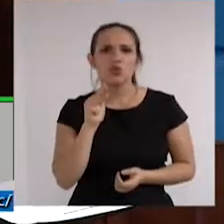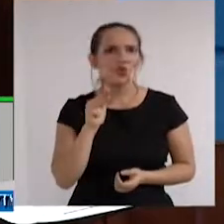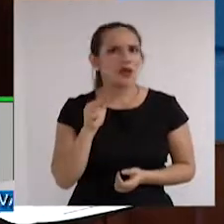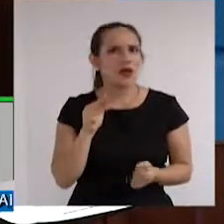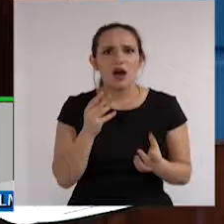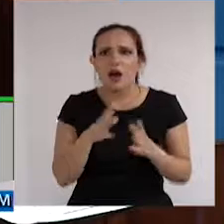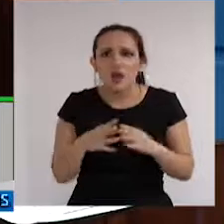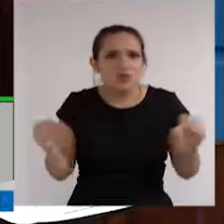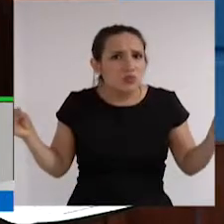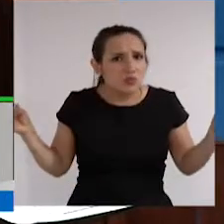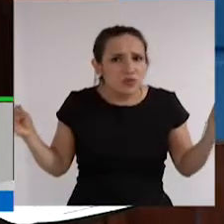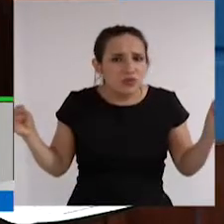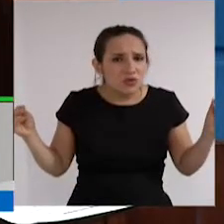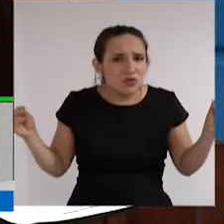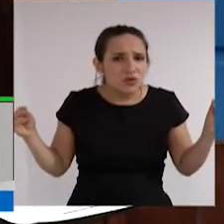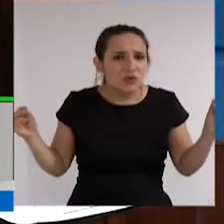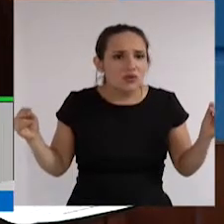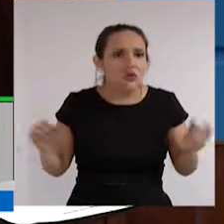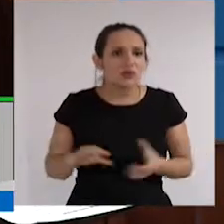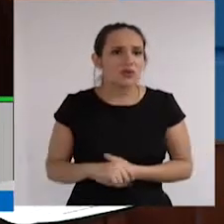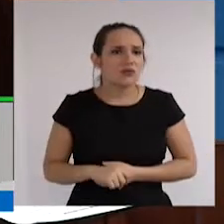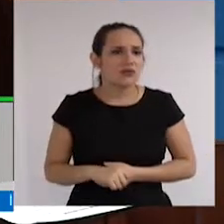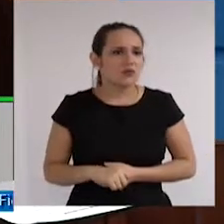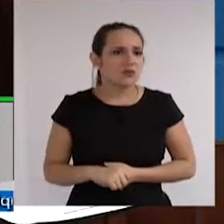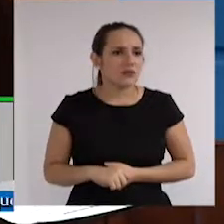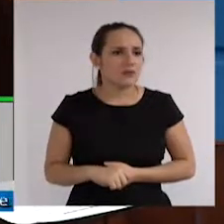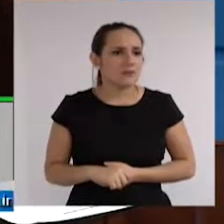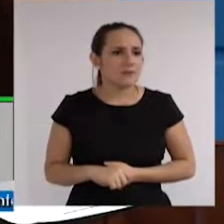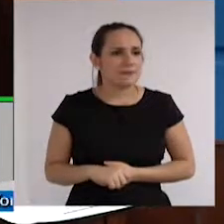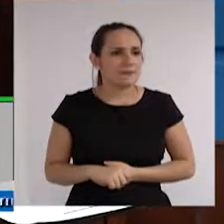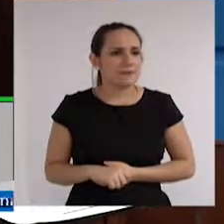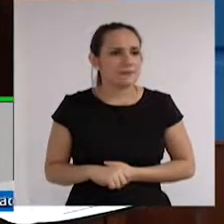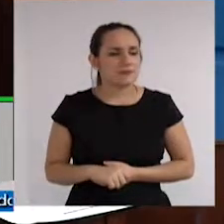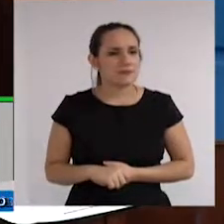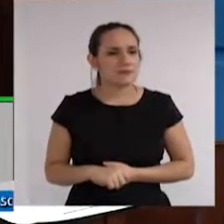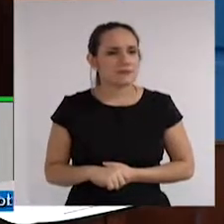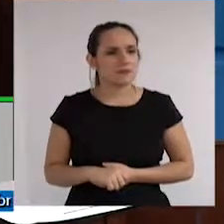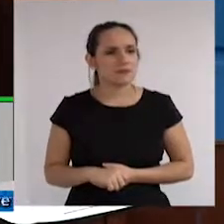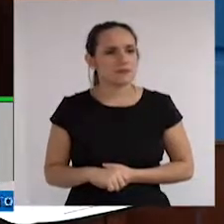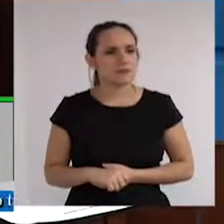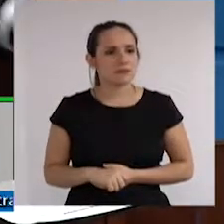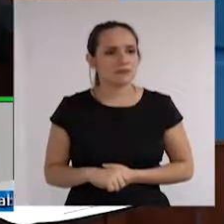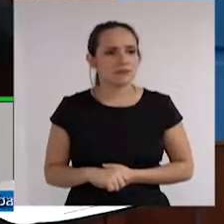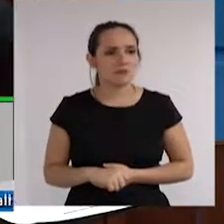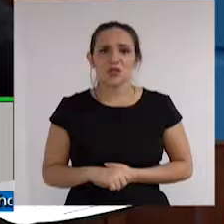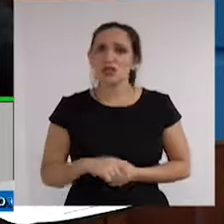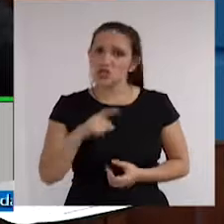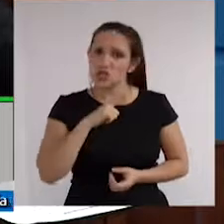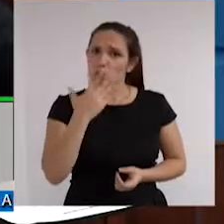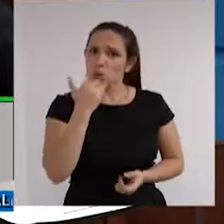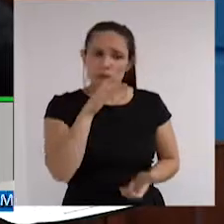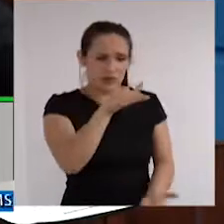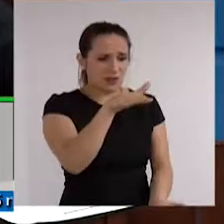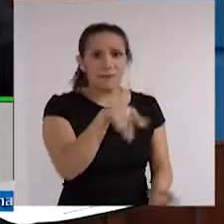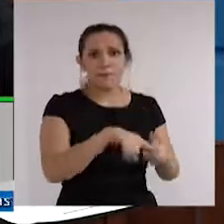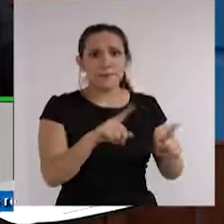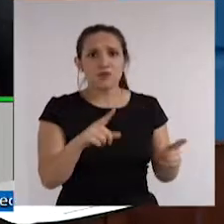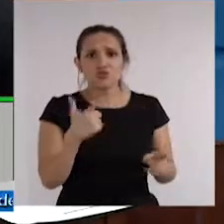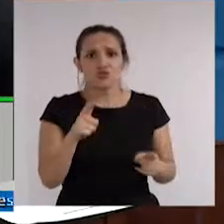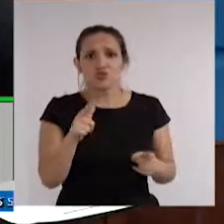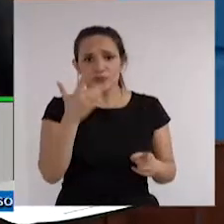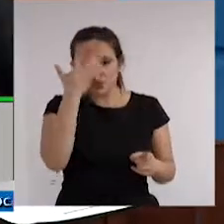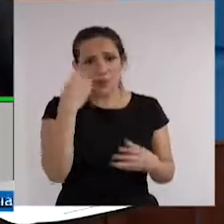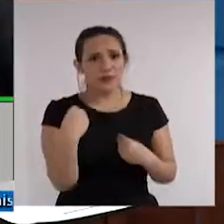esse pessoal aqui. A gente tinha cesta básica, não tinha para quem distribuir. Assim